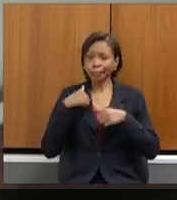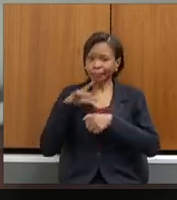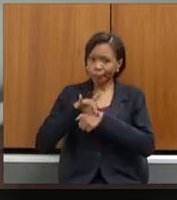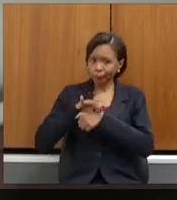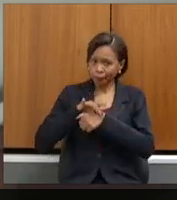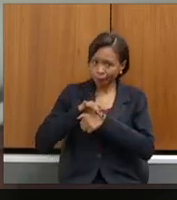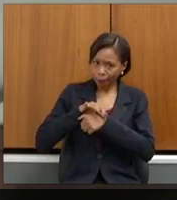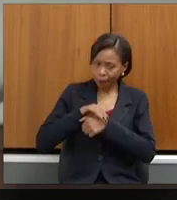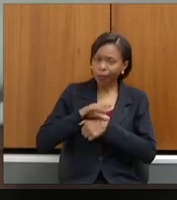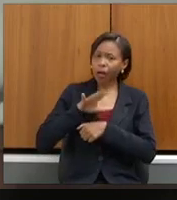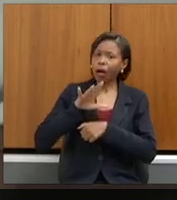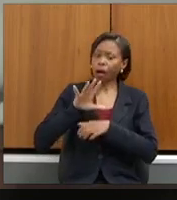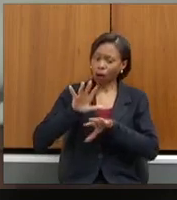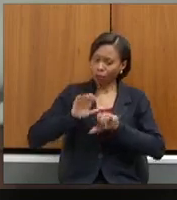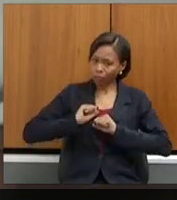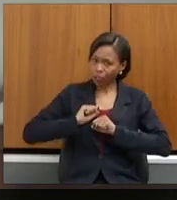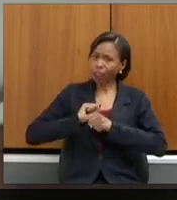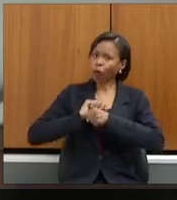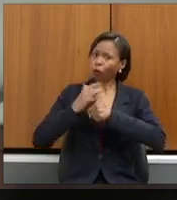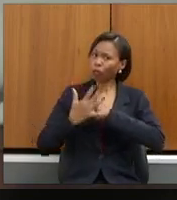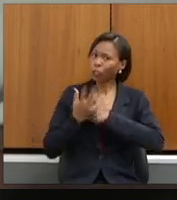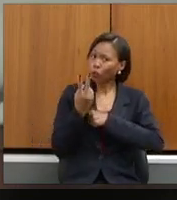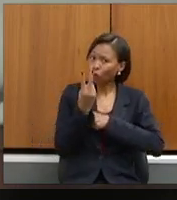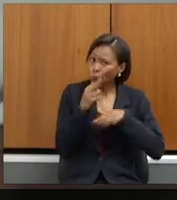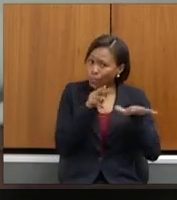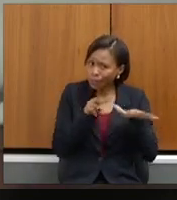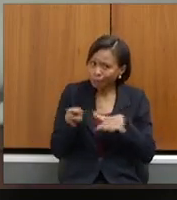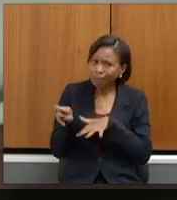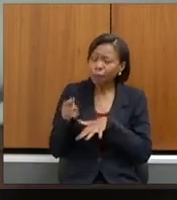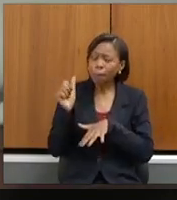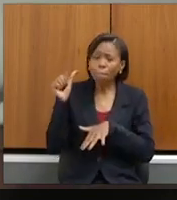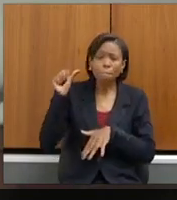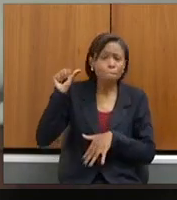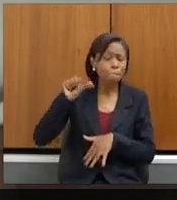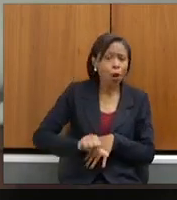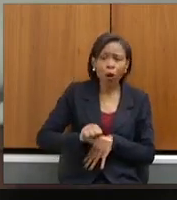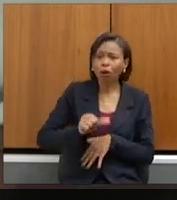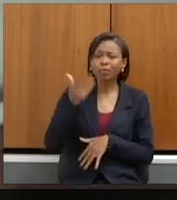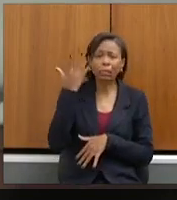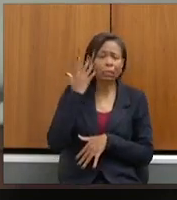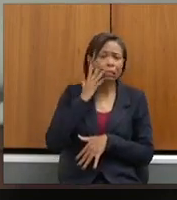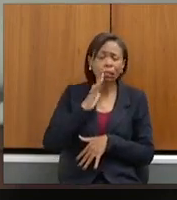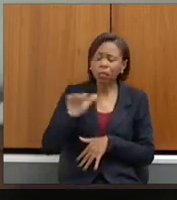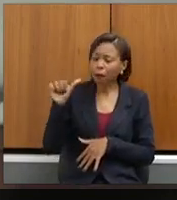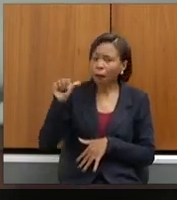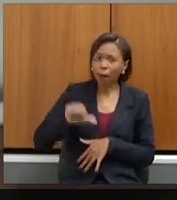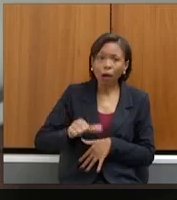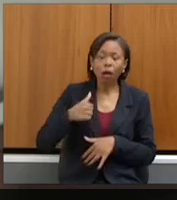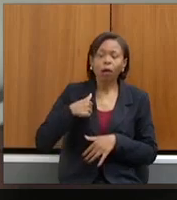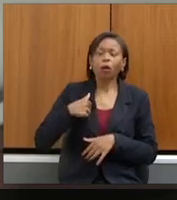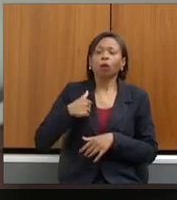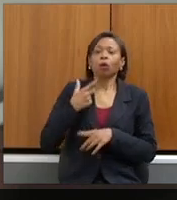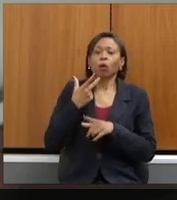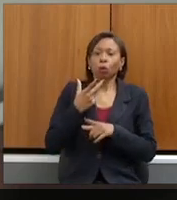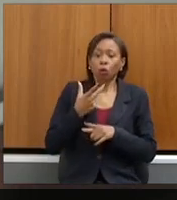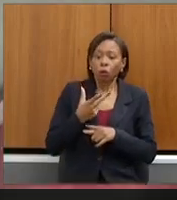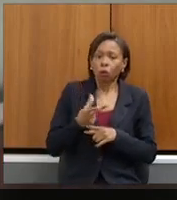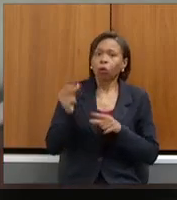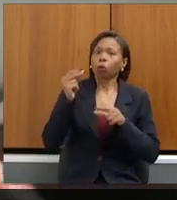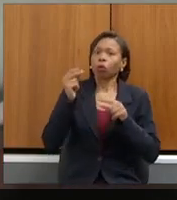só quase duas semanas foram os piores dias da minha vida que eu passei e graças a Deus por vencer mais essa etapa